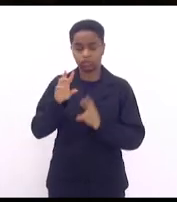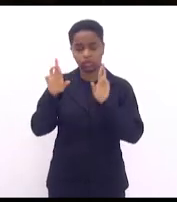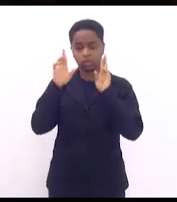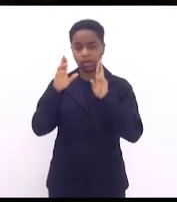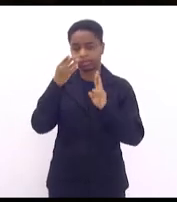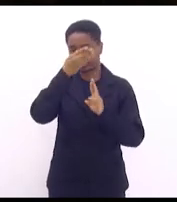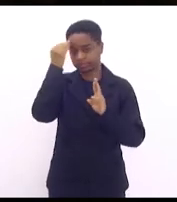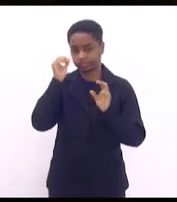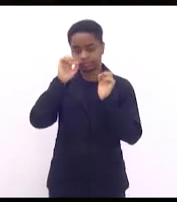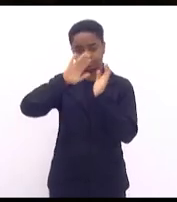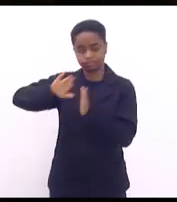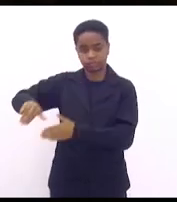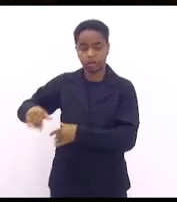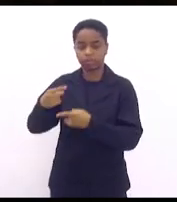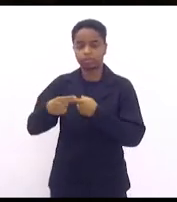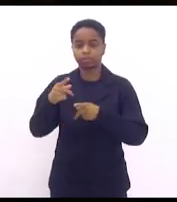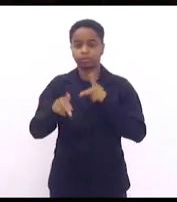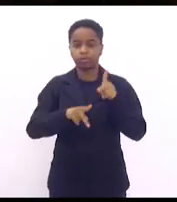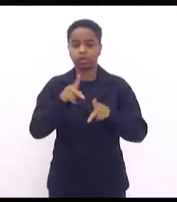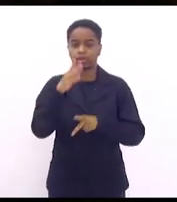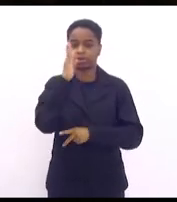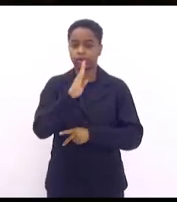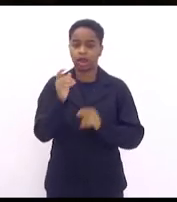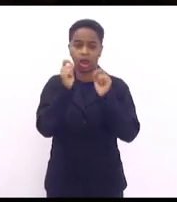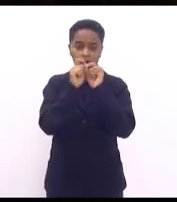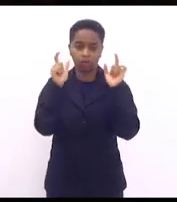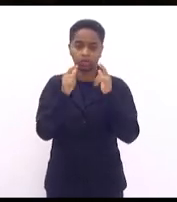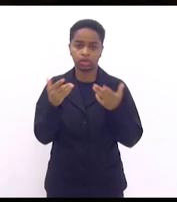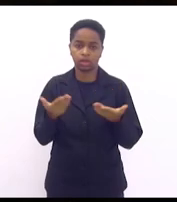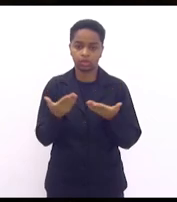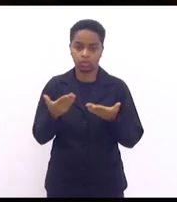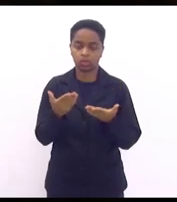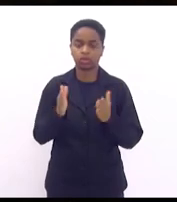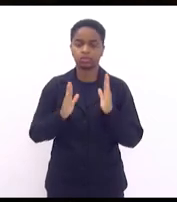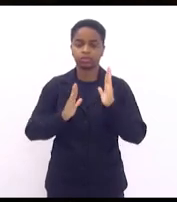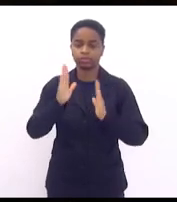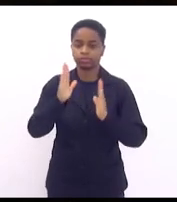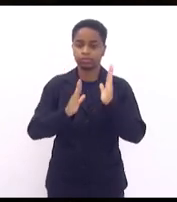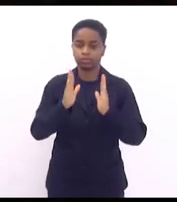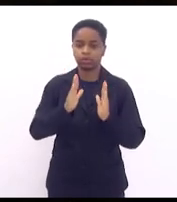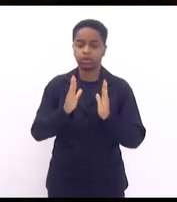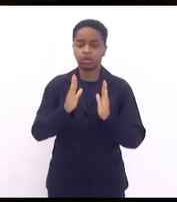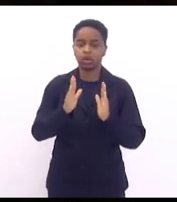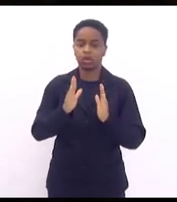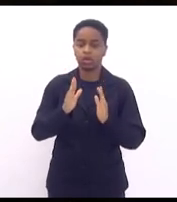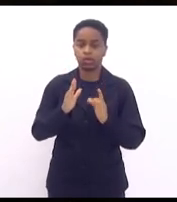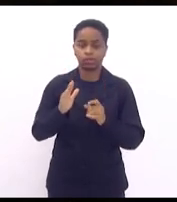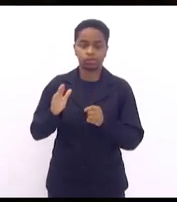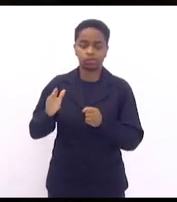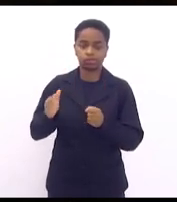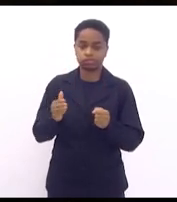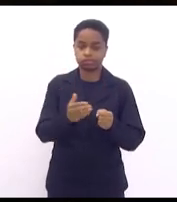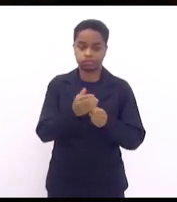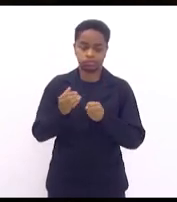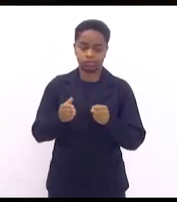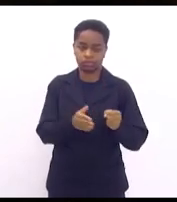trás. O povo brasileiro está acordando desse pesadelo que foi de um governo fascista. Bom,